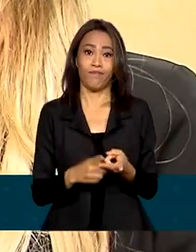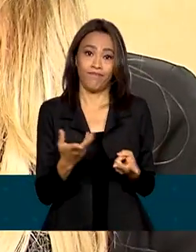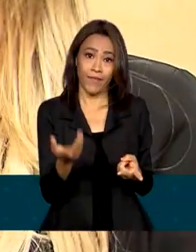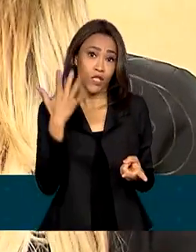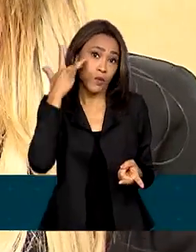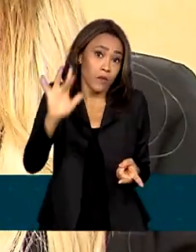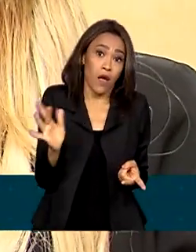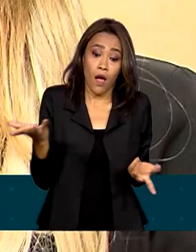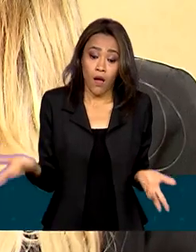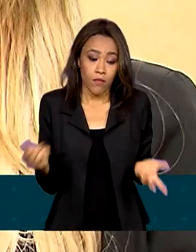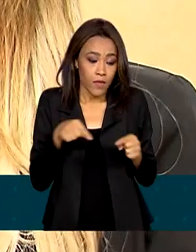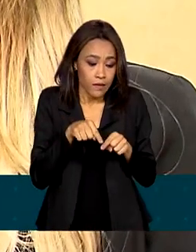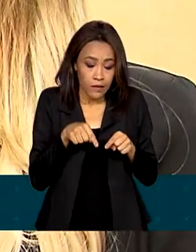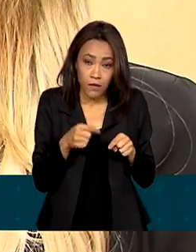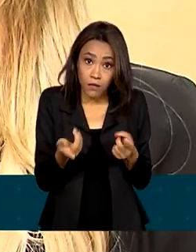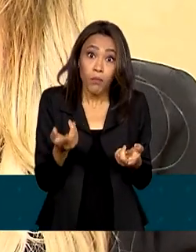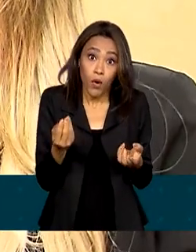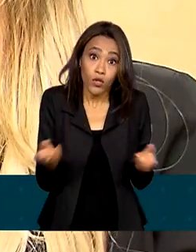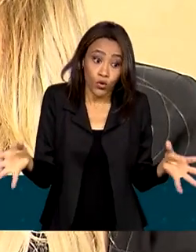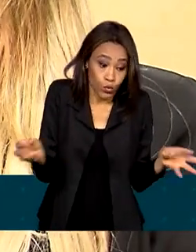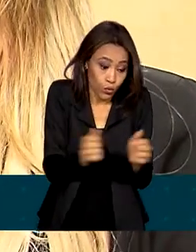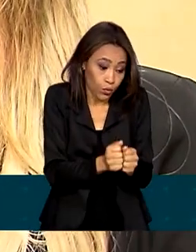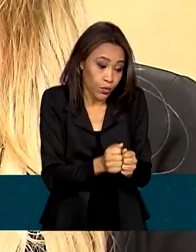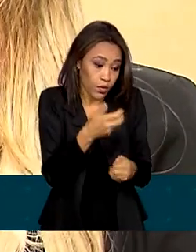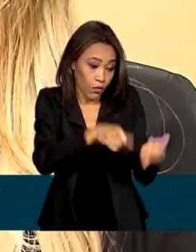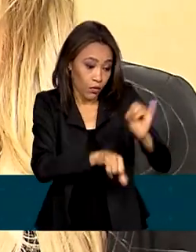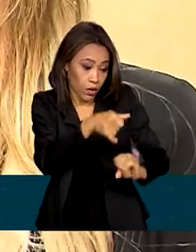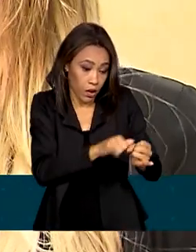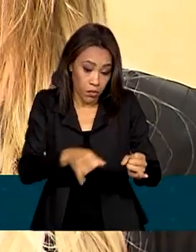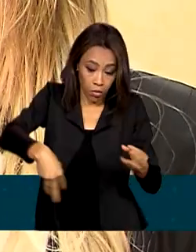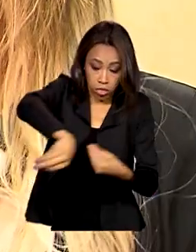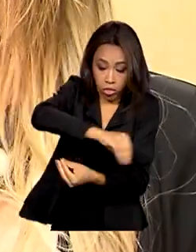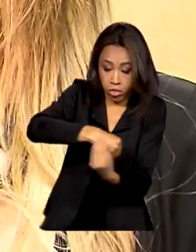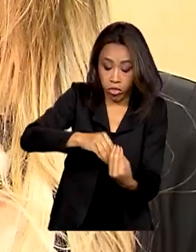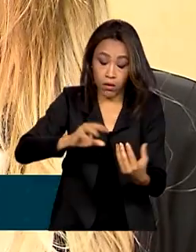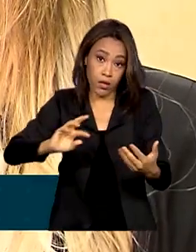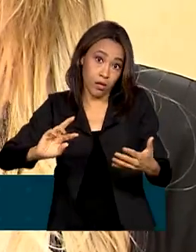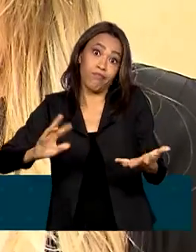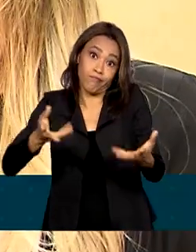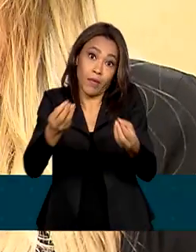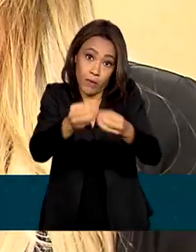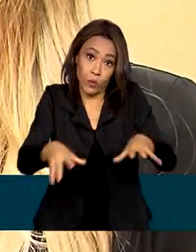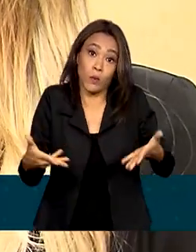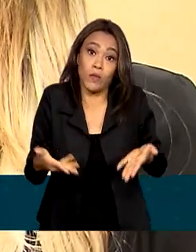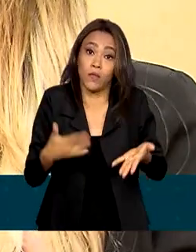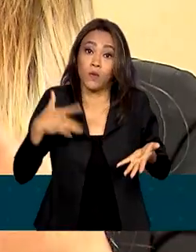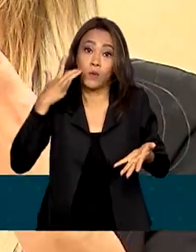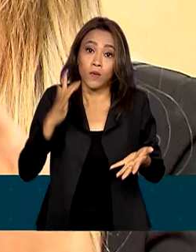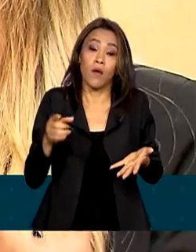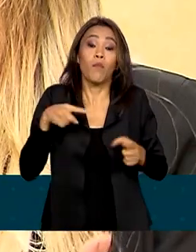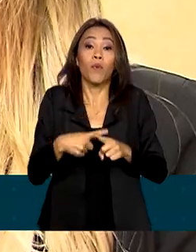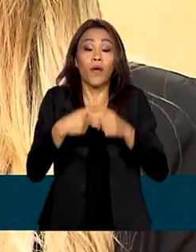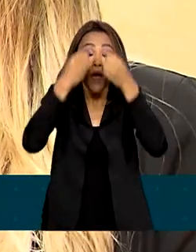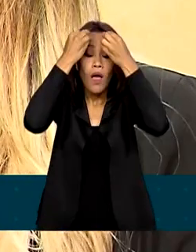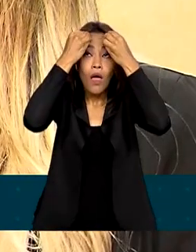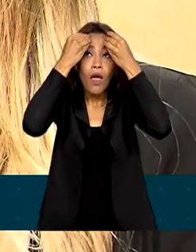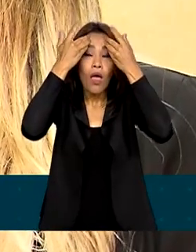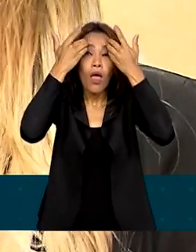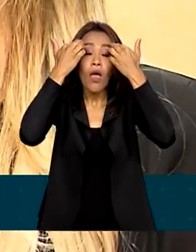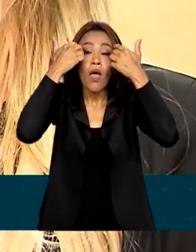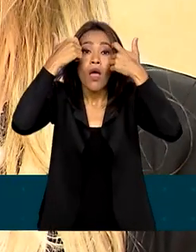Glória a gente não sabe até quando um Cloro pode juntar com outro produto e dá uma química né Principalmente porque escorre